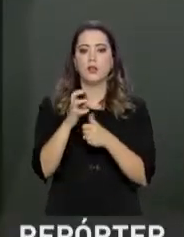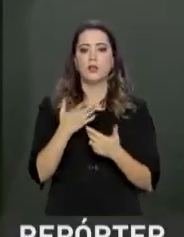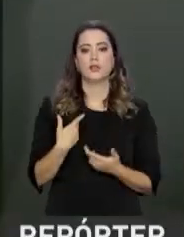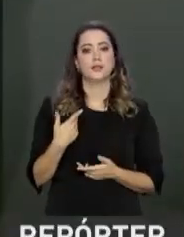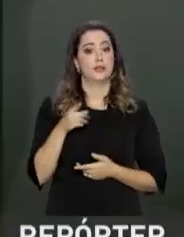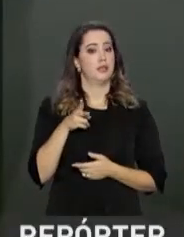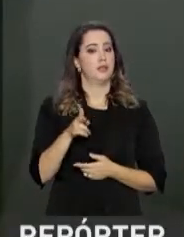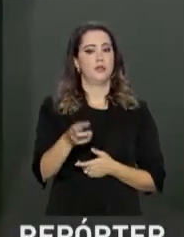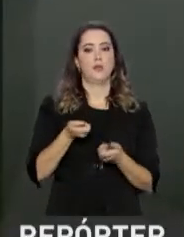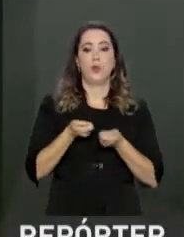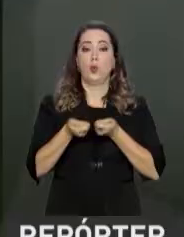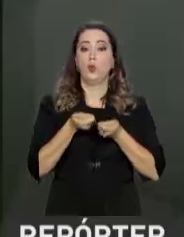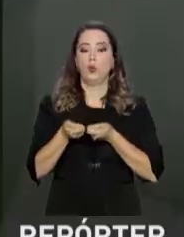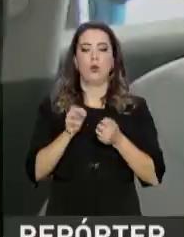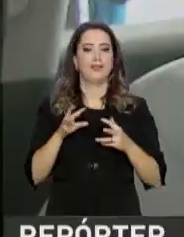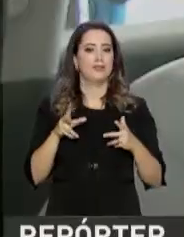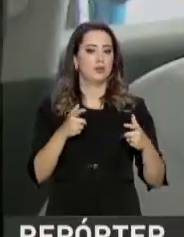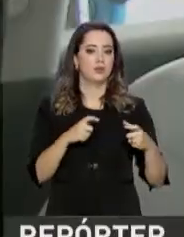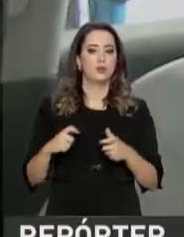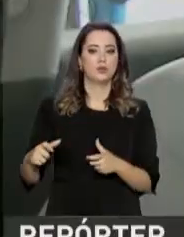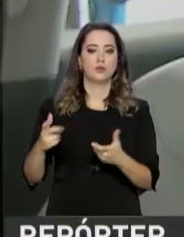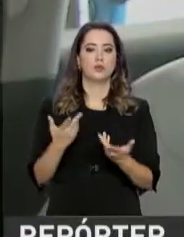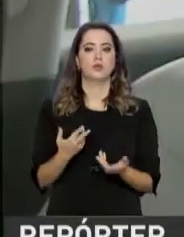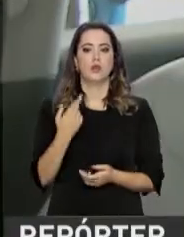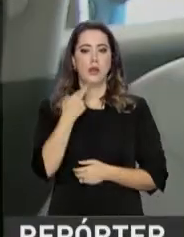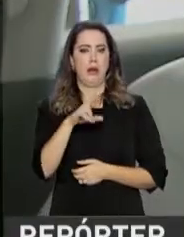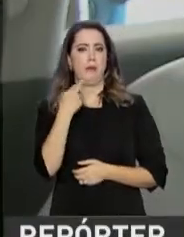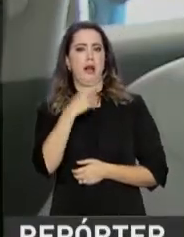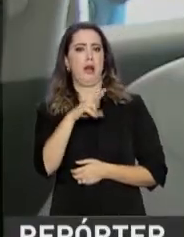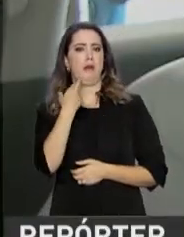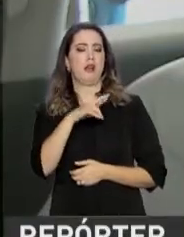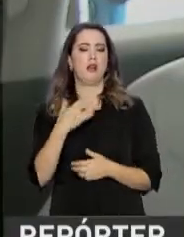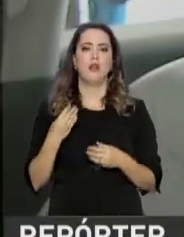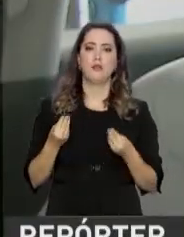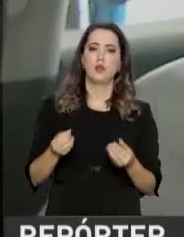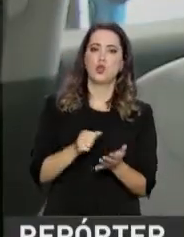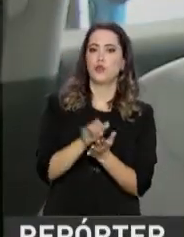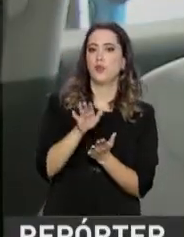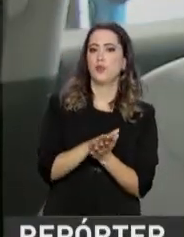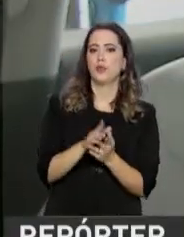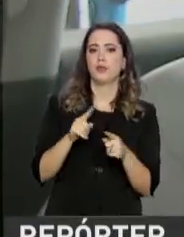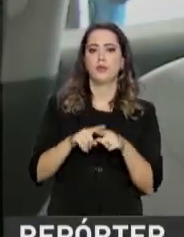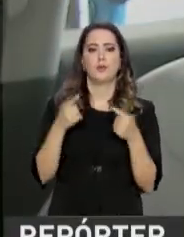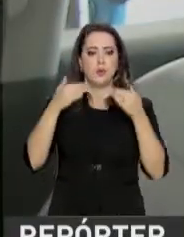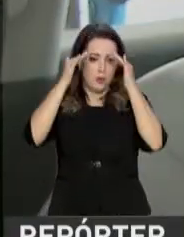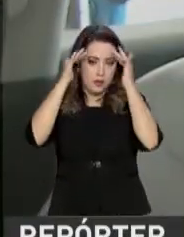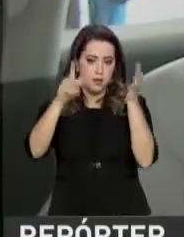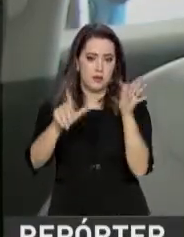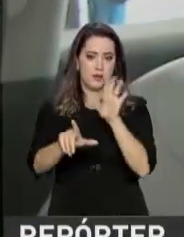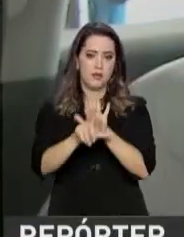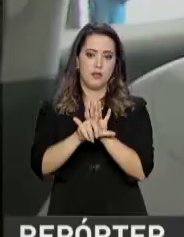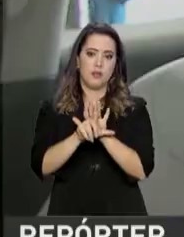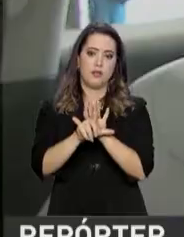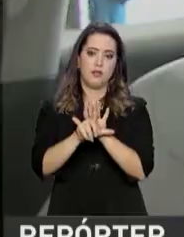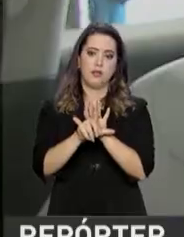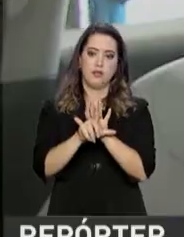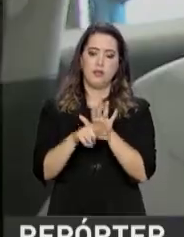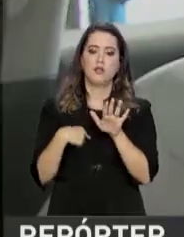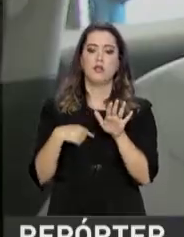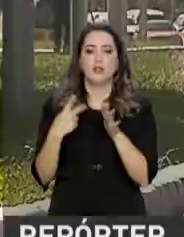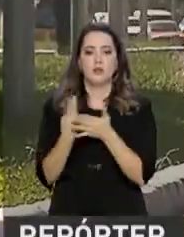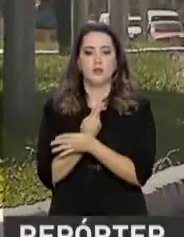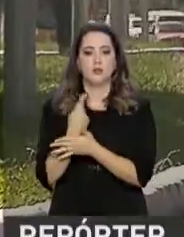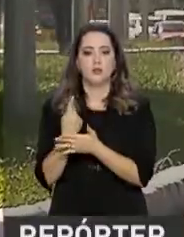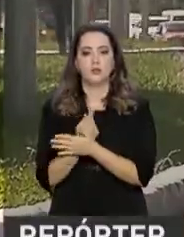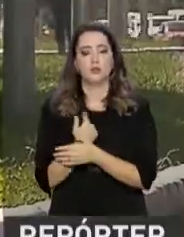tempo todo, né? Fiscalizado em todas as vias. Eles reclamam tanto de multas e tudo e não querem cumprir a legislação. Então eu acho que tem um grande erro